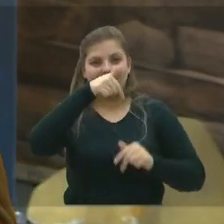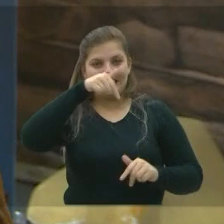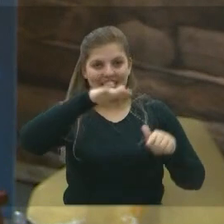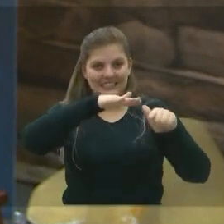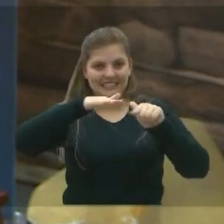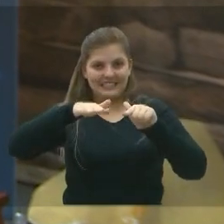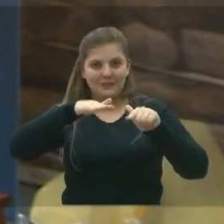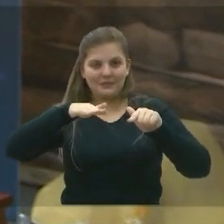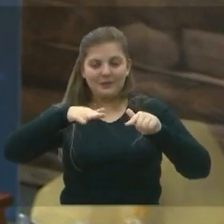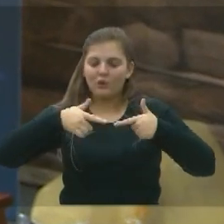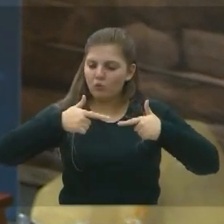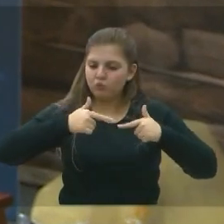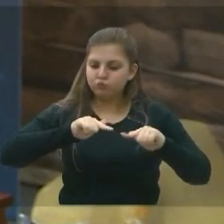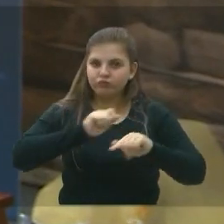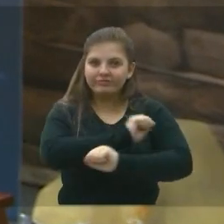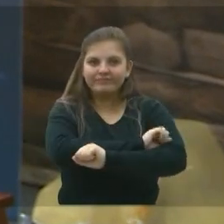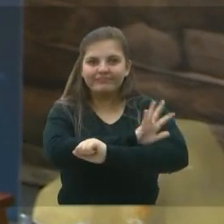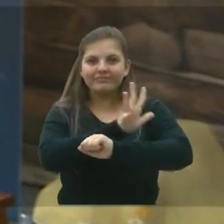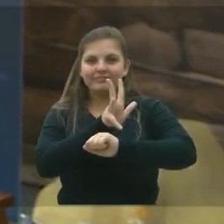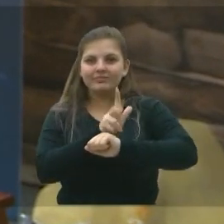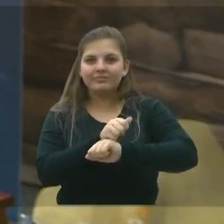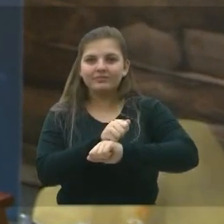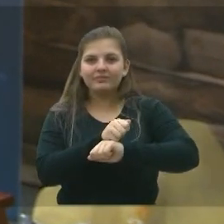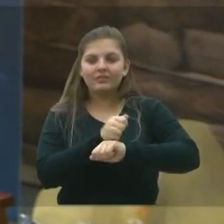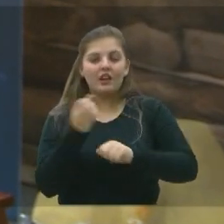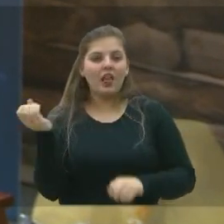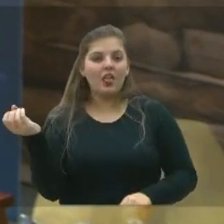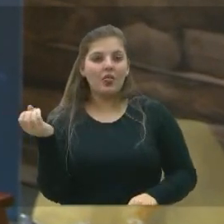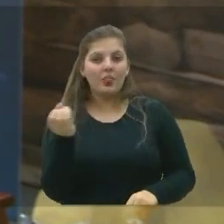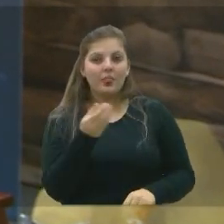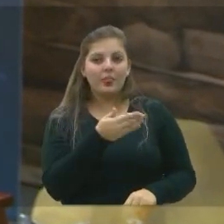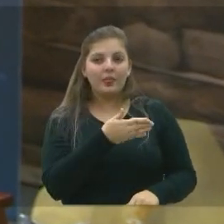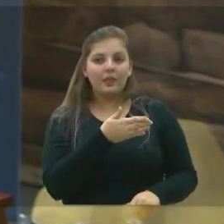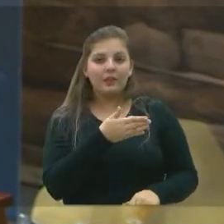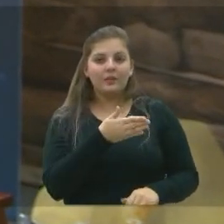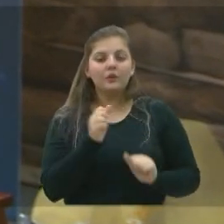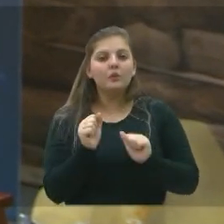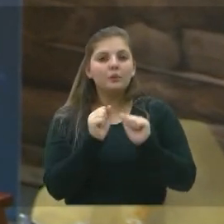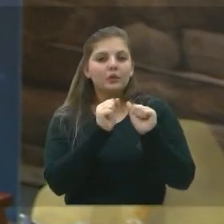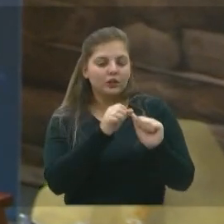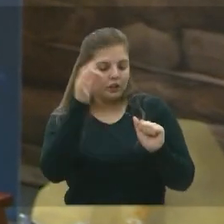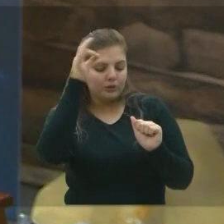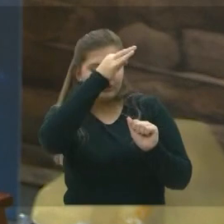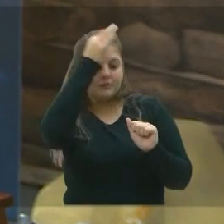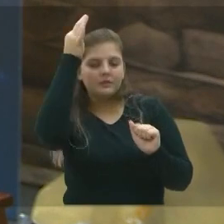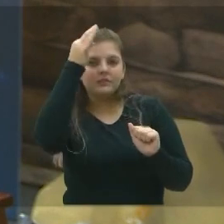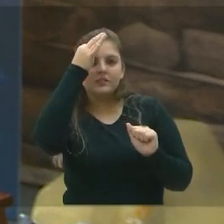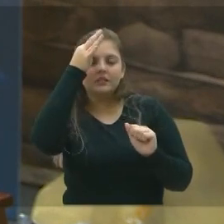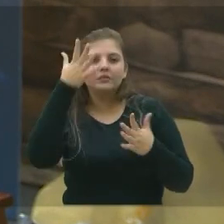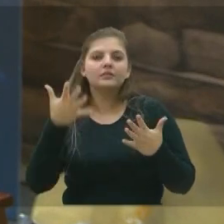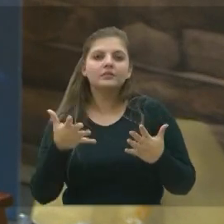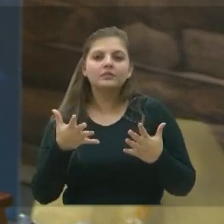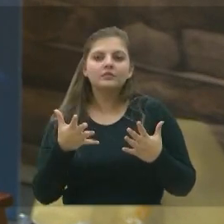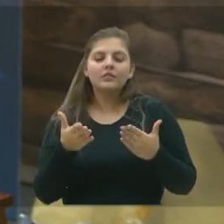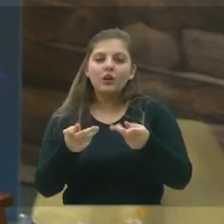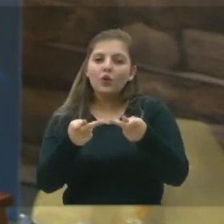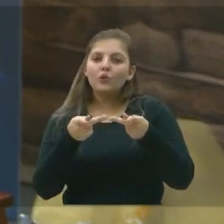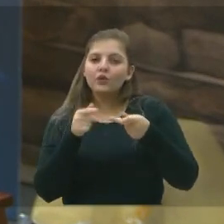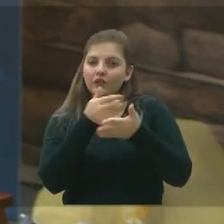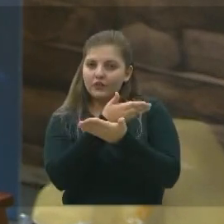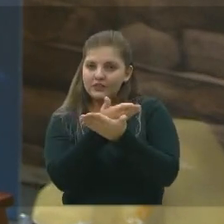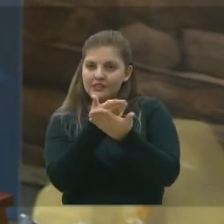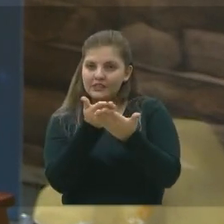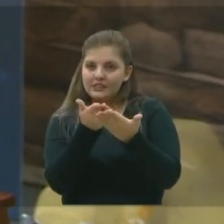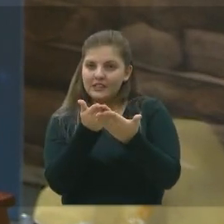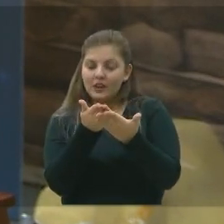7 semanas de batalha, já prenunciando a nova série No Poder do Espírito Santo. Então quero convidar você,